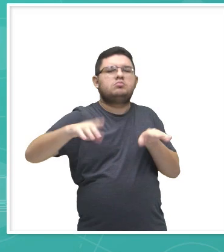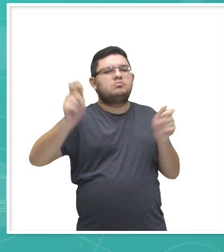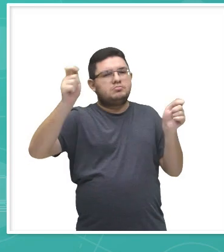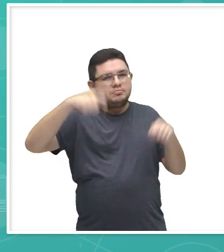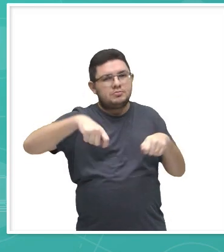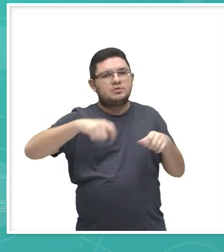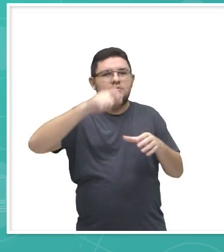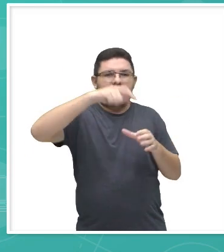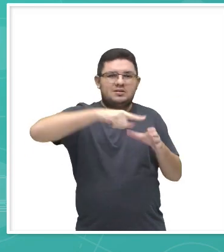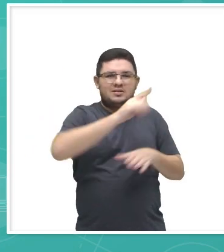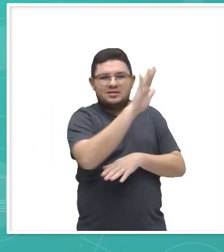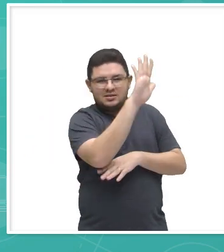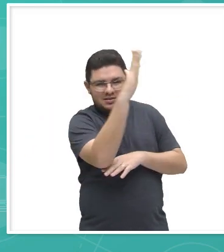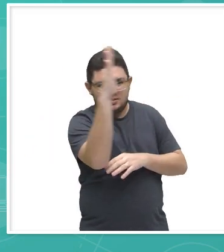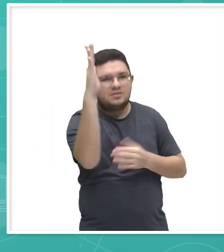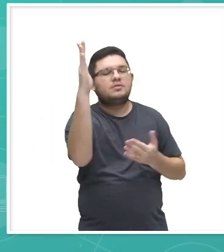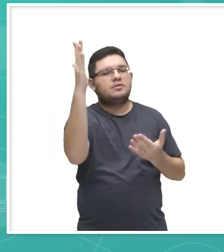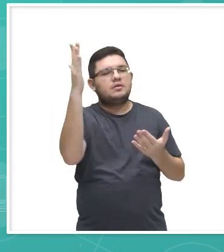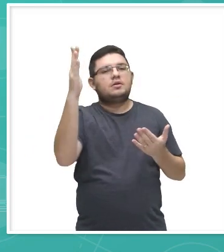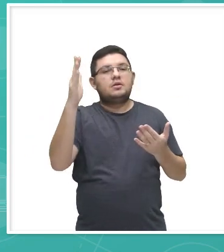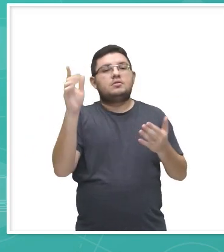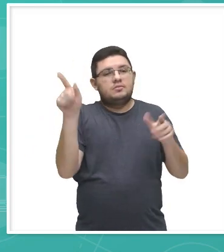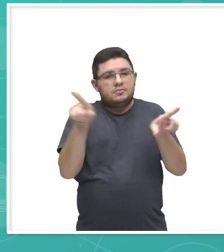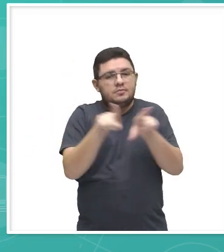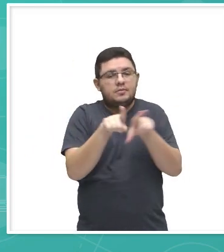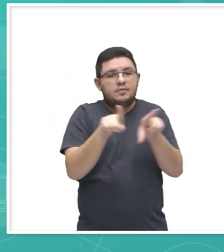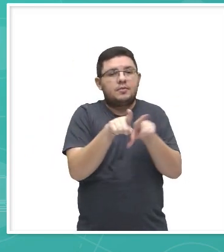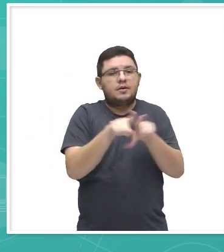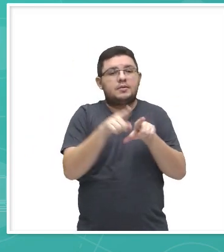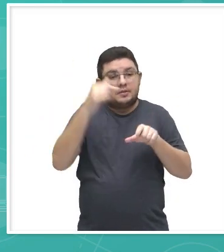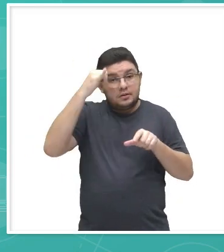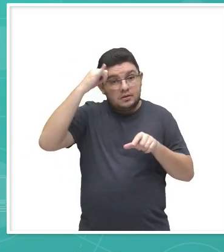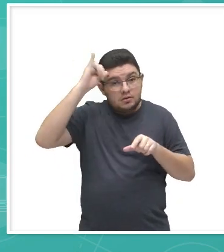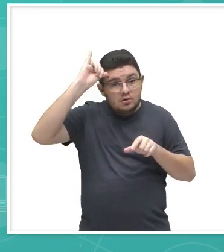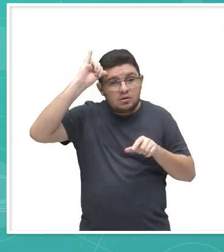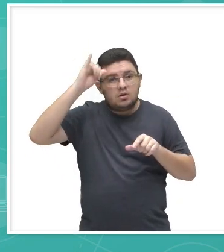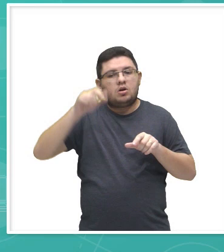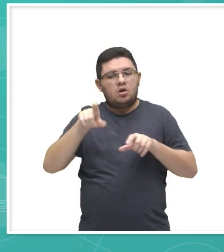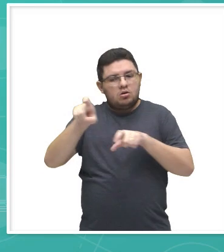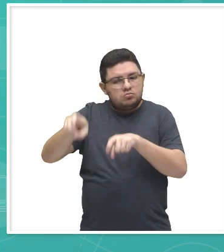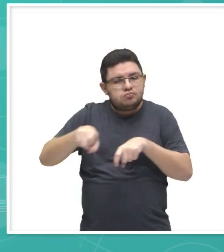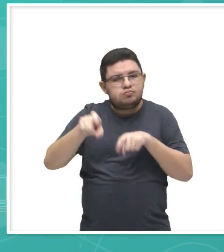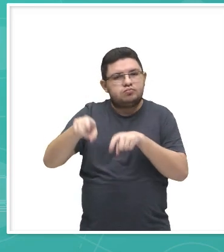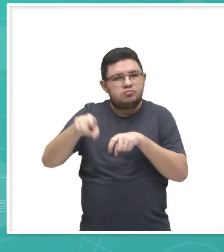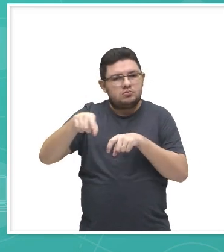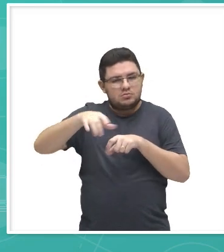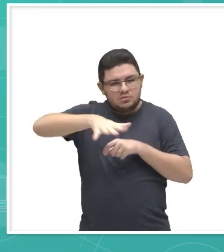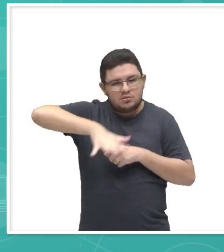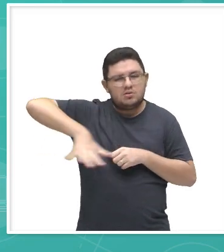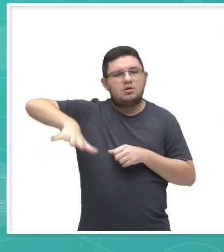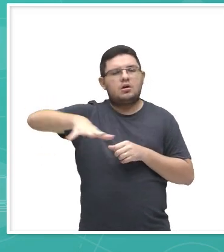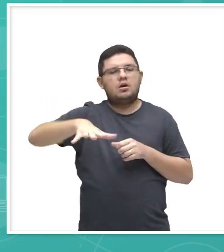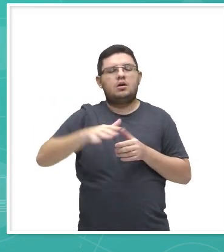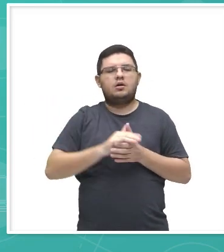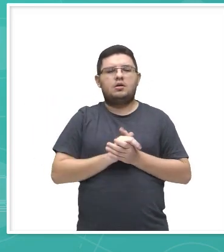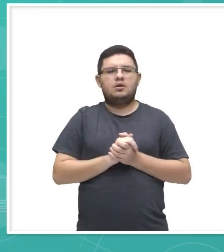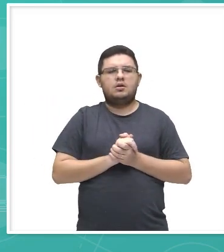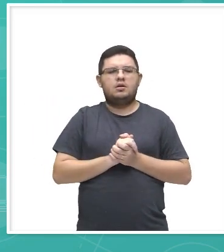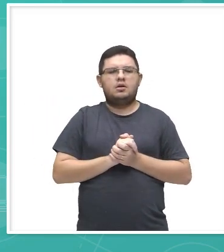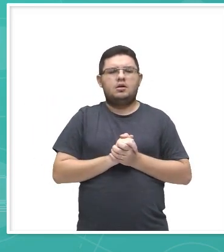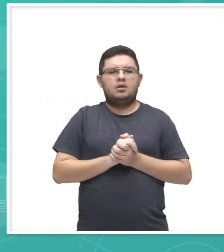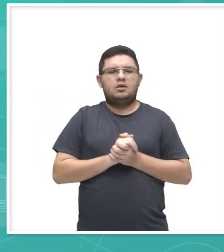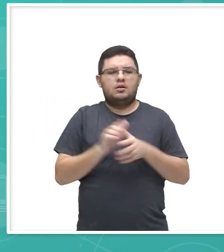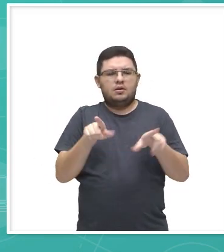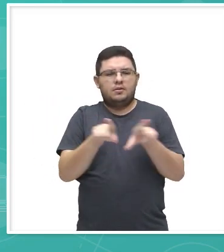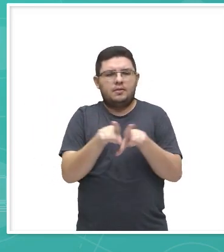a atividade da agropecuária, o solo também, né, principalmente para a agricultura, o mercado